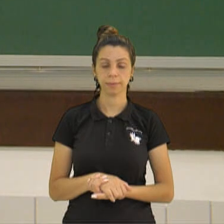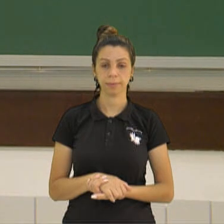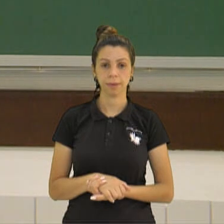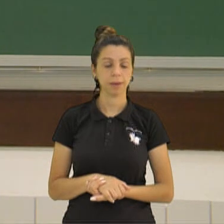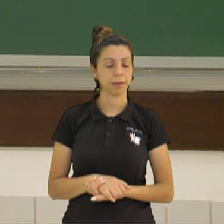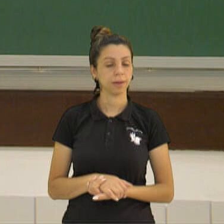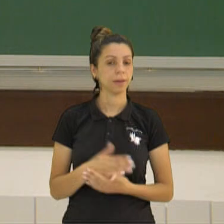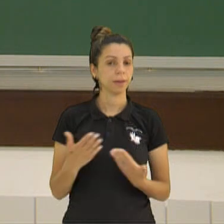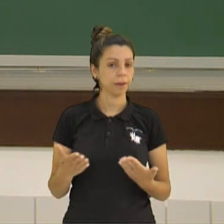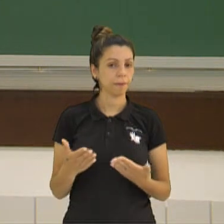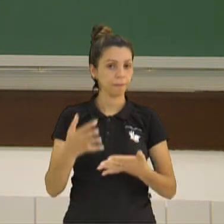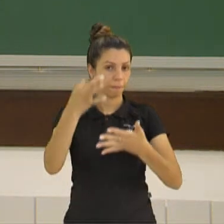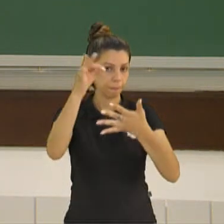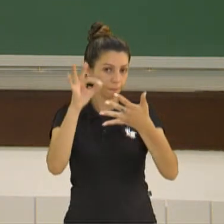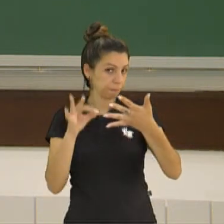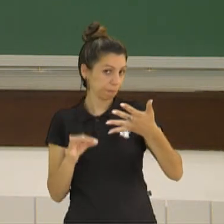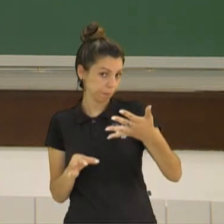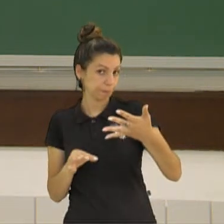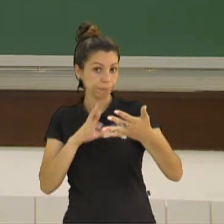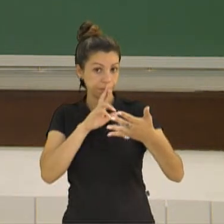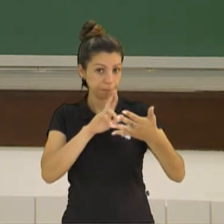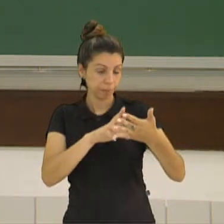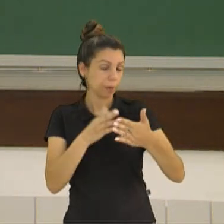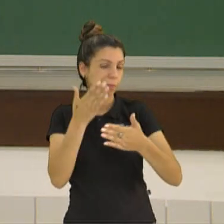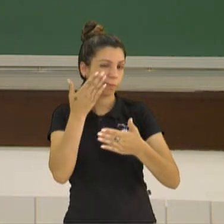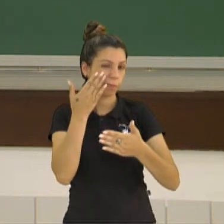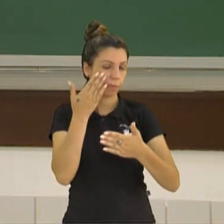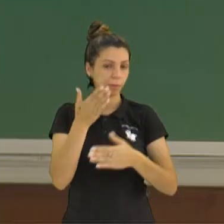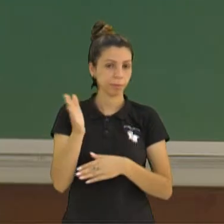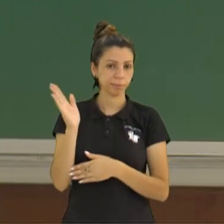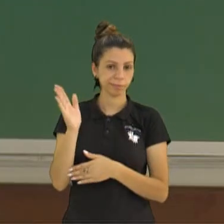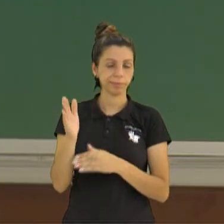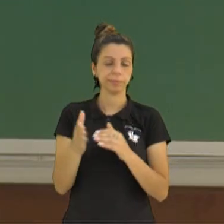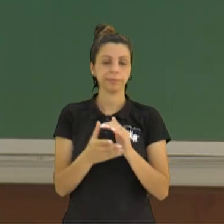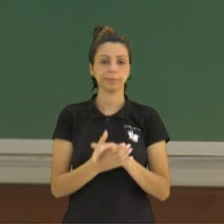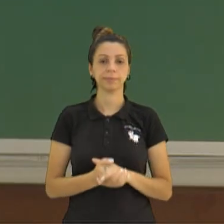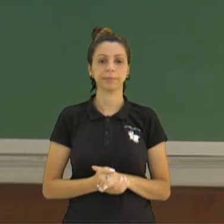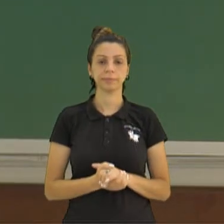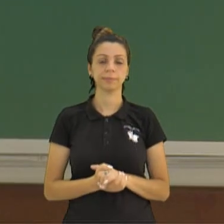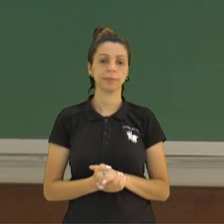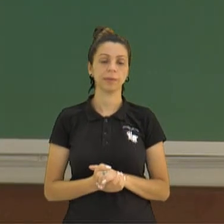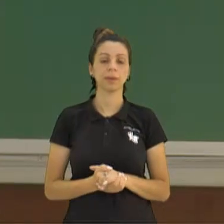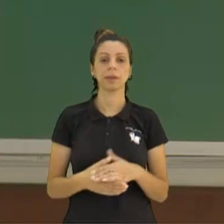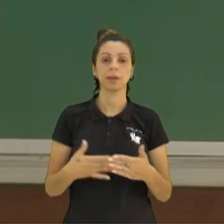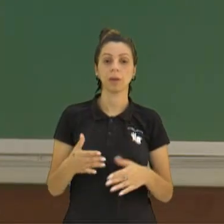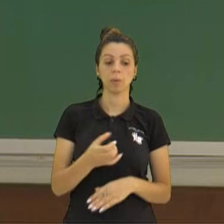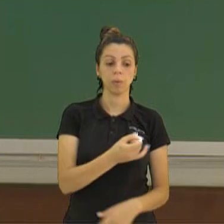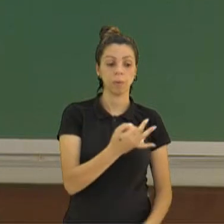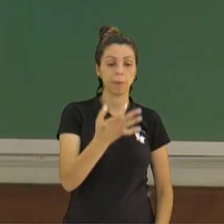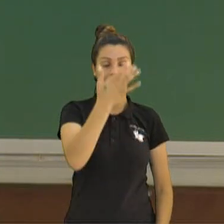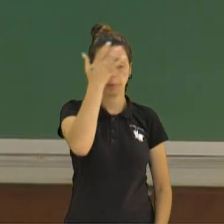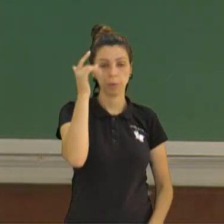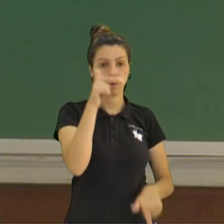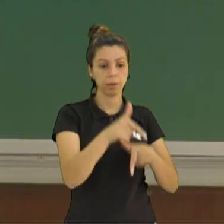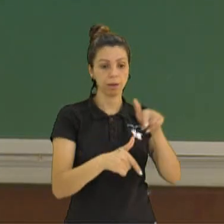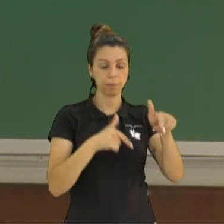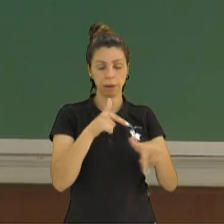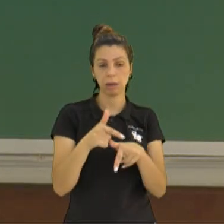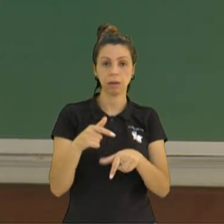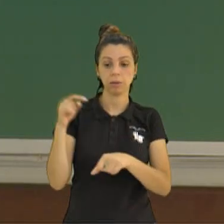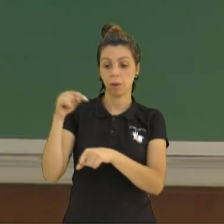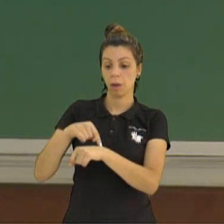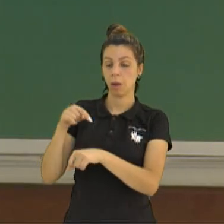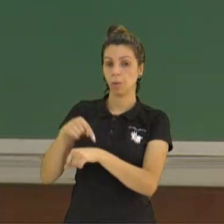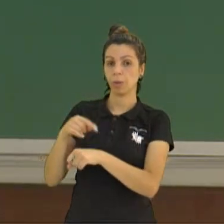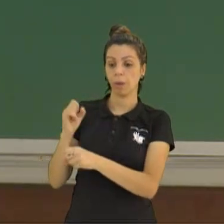Vamos lá, pessoal, vamos fazer a correção então nesse exercício? Olha lá comigo. Número de operários e tempo para se fazer uma obra. Se você tiver mais gente